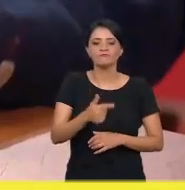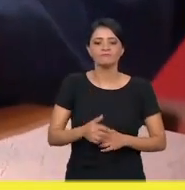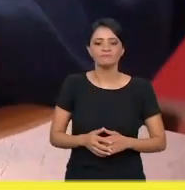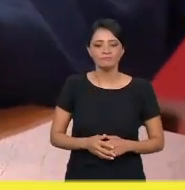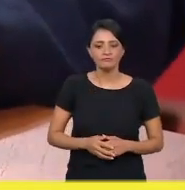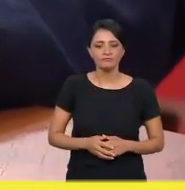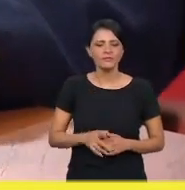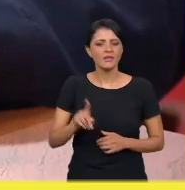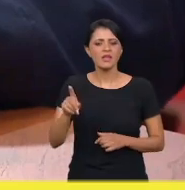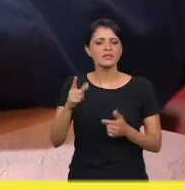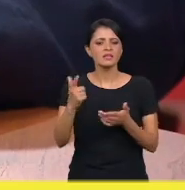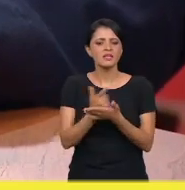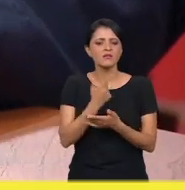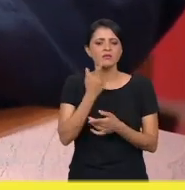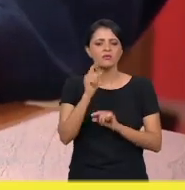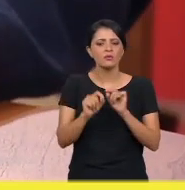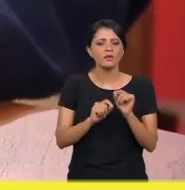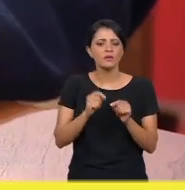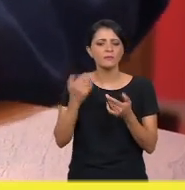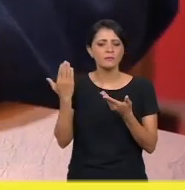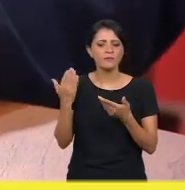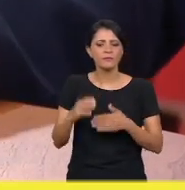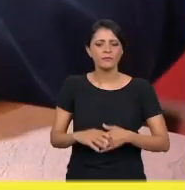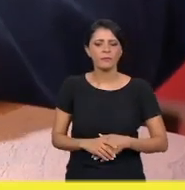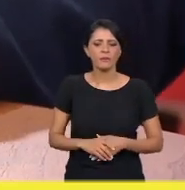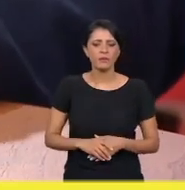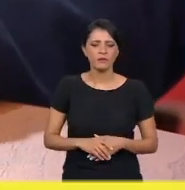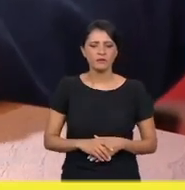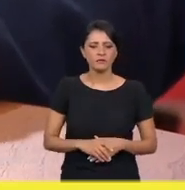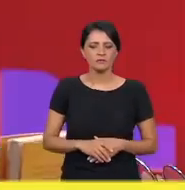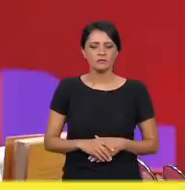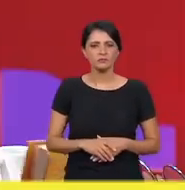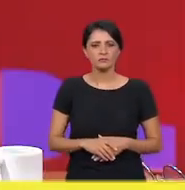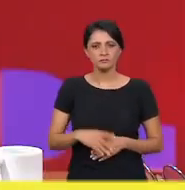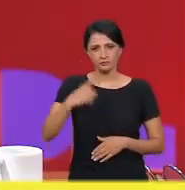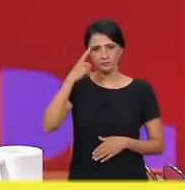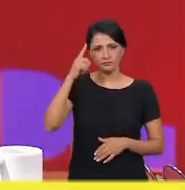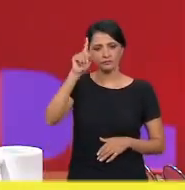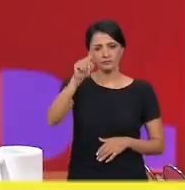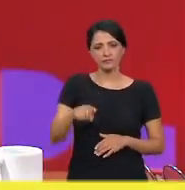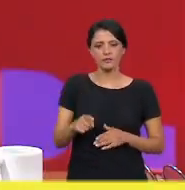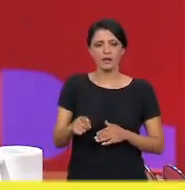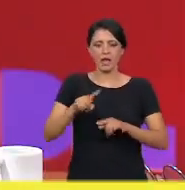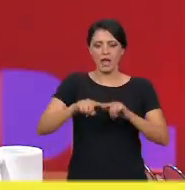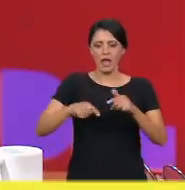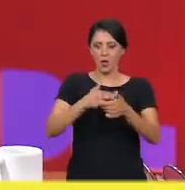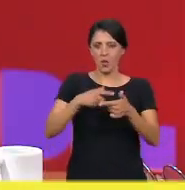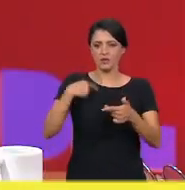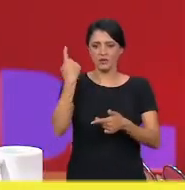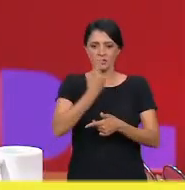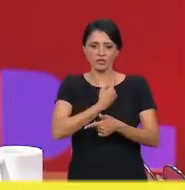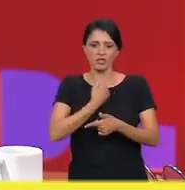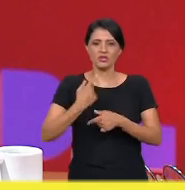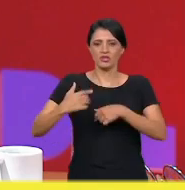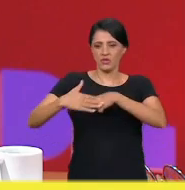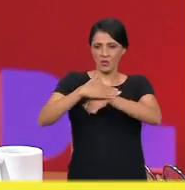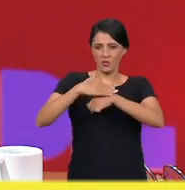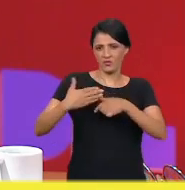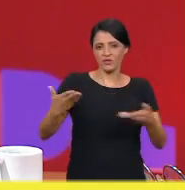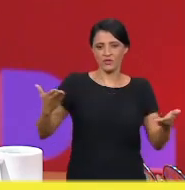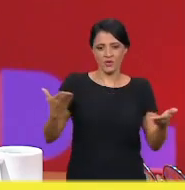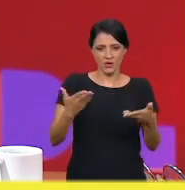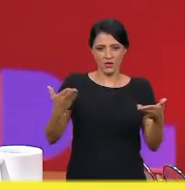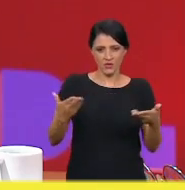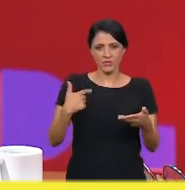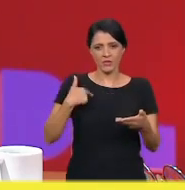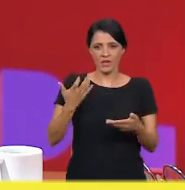Do que trata esse livro aqui? Então, a ideia é um apanhado de tudo que a gente conversou, mais ou menos, eu acho. Eu